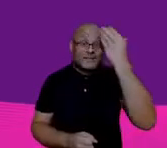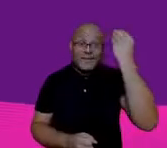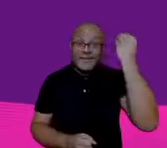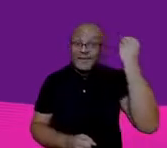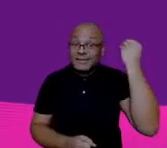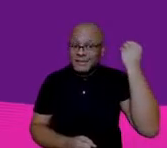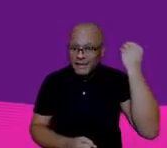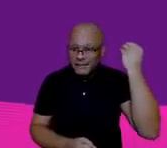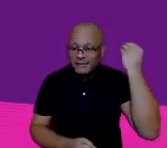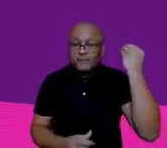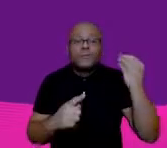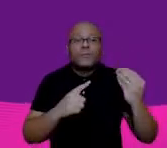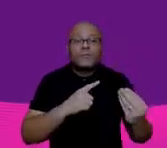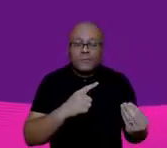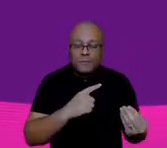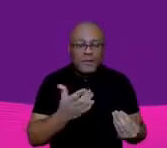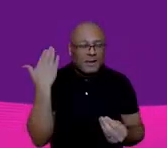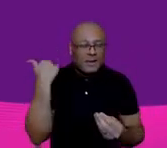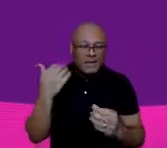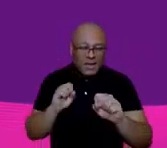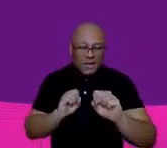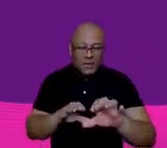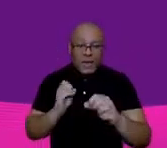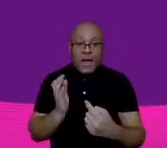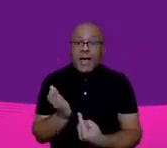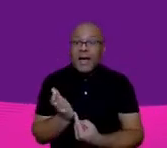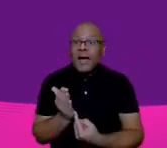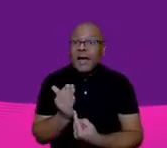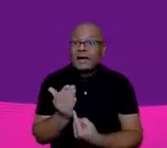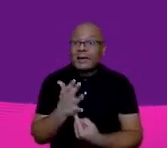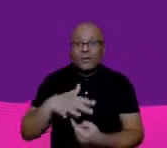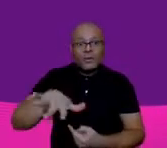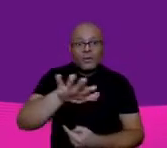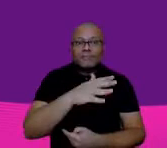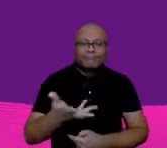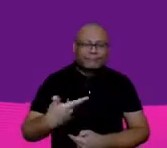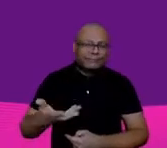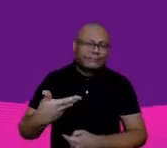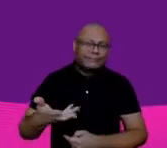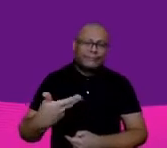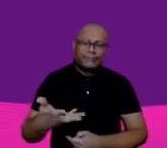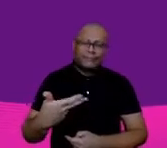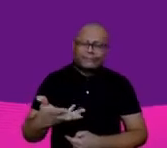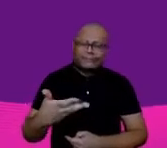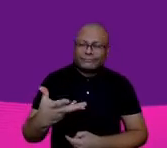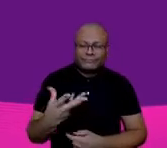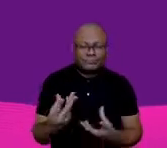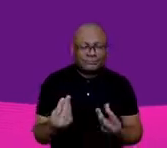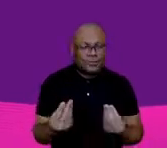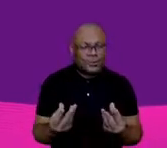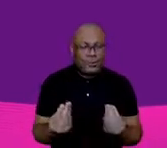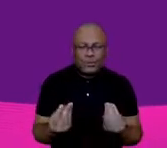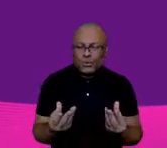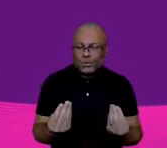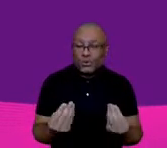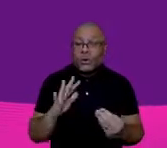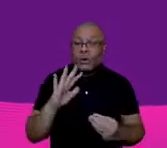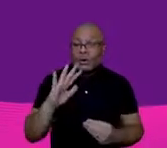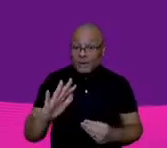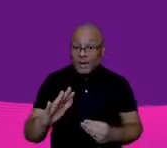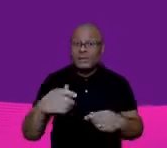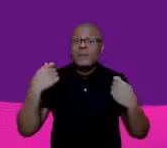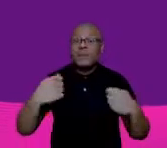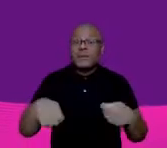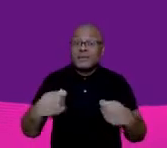da aula anterior, que a tecnologia na nossa área avançou demais. Muito, muito, muito. Mas cada vez, gente, você precisa de gente mais